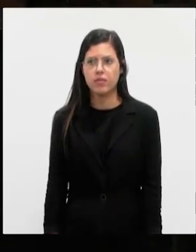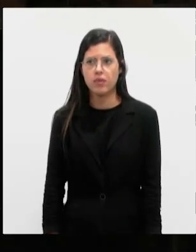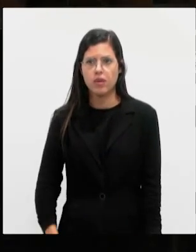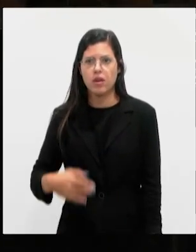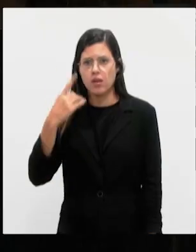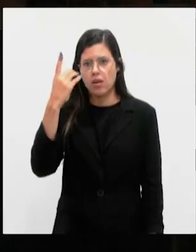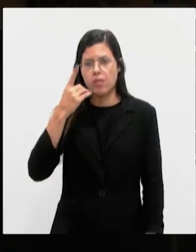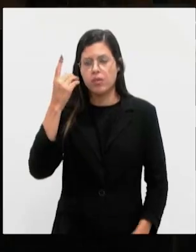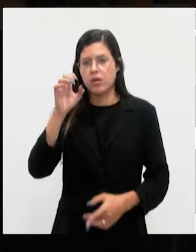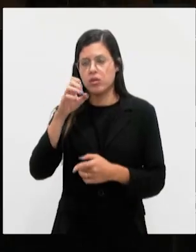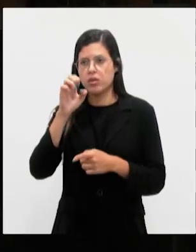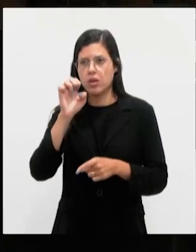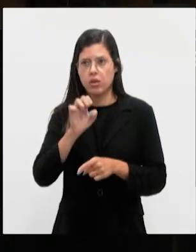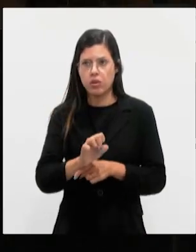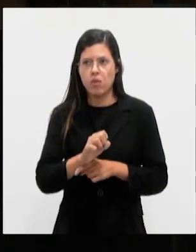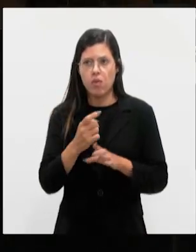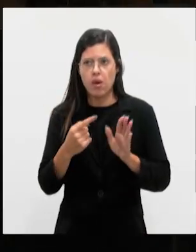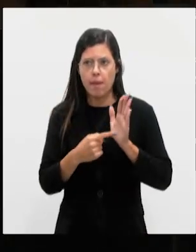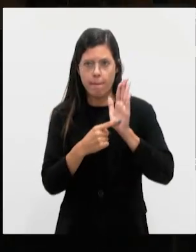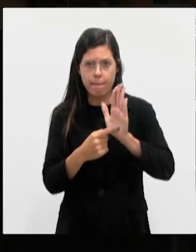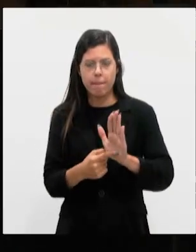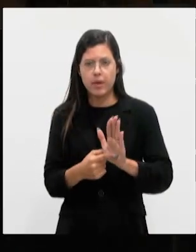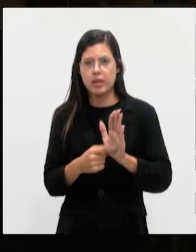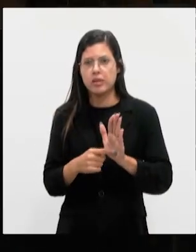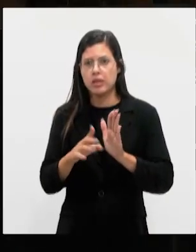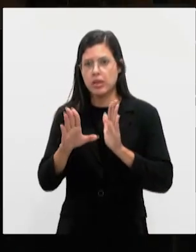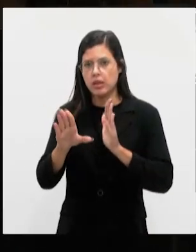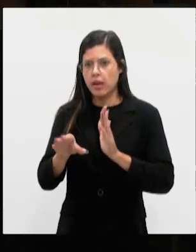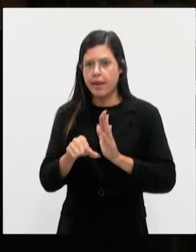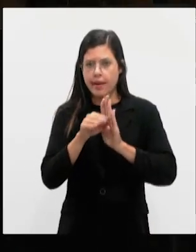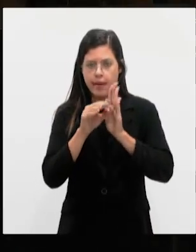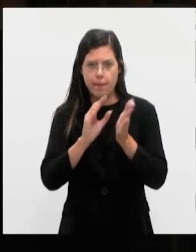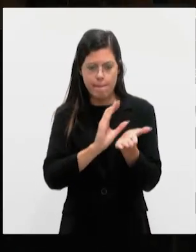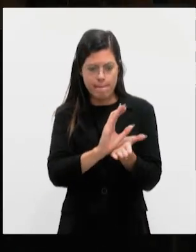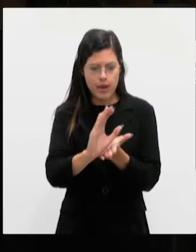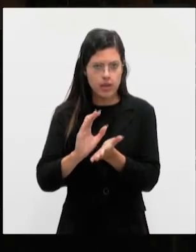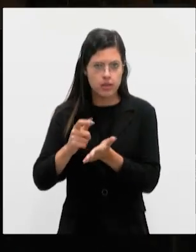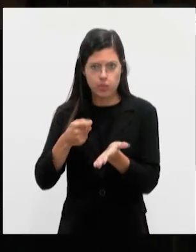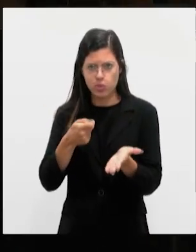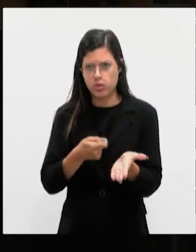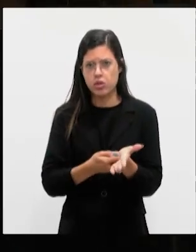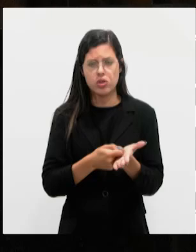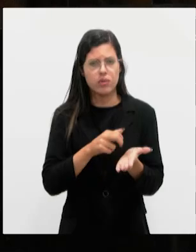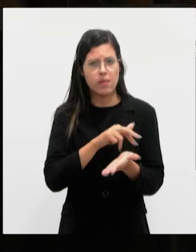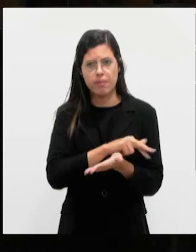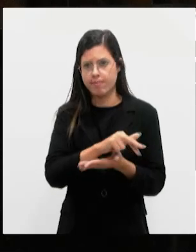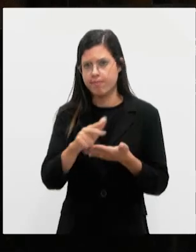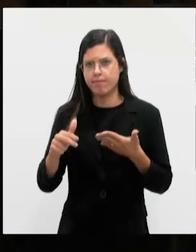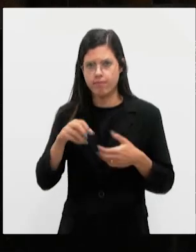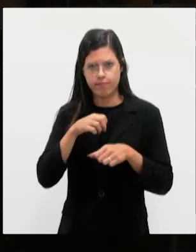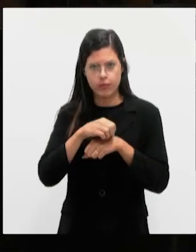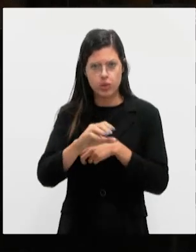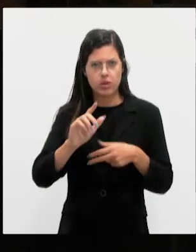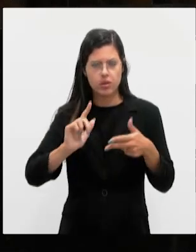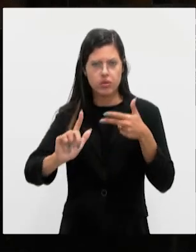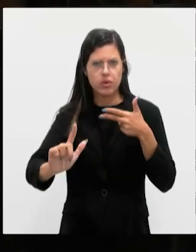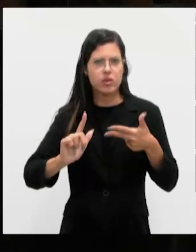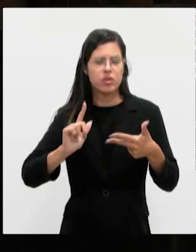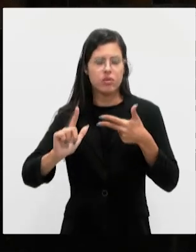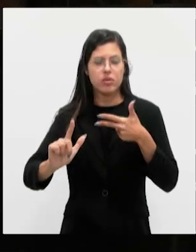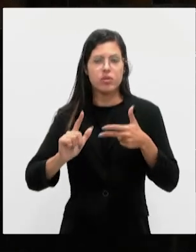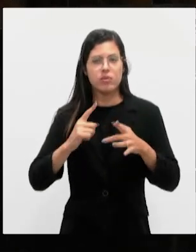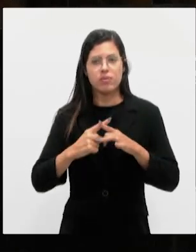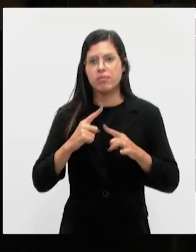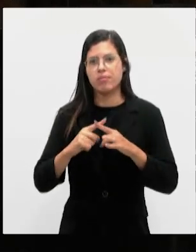deputado estadual, apresentei emenda impositiva, apresentei diversas indicações legislativas, porque o